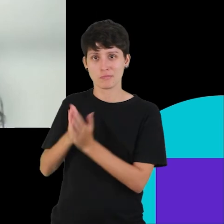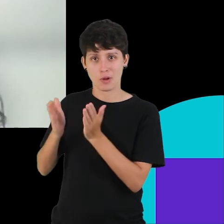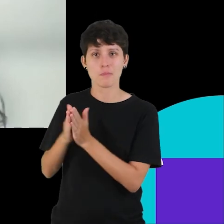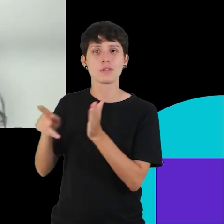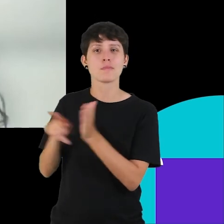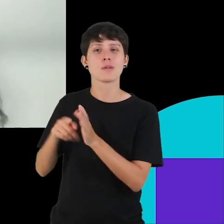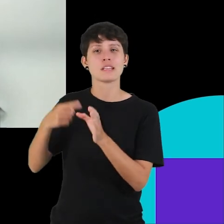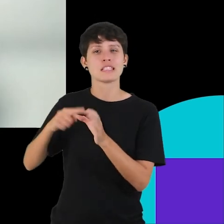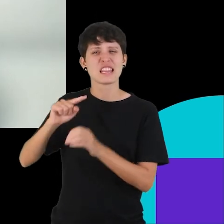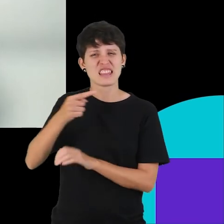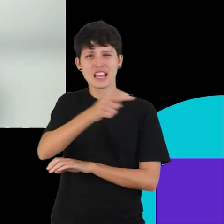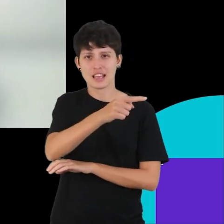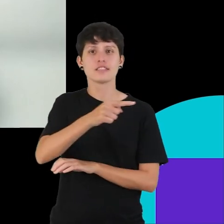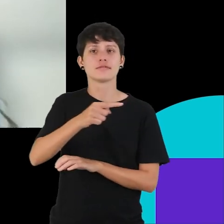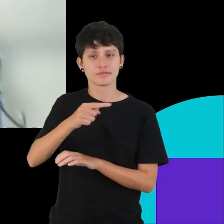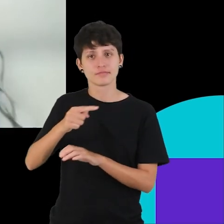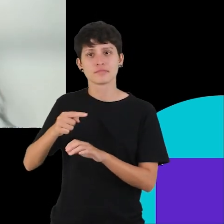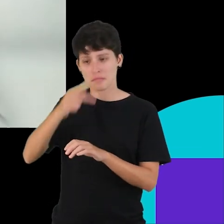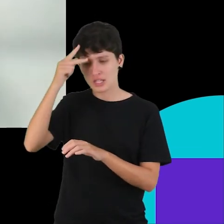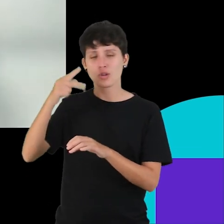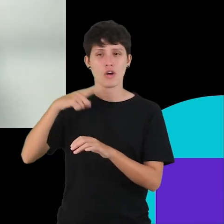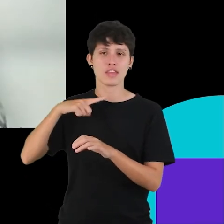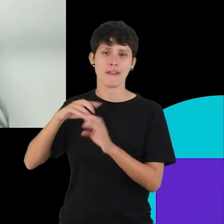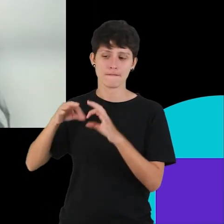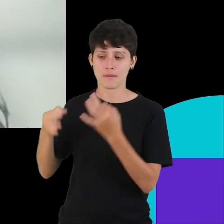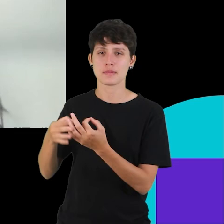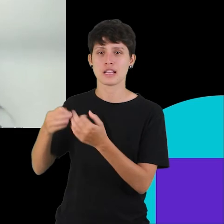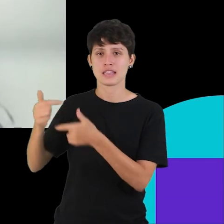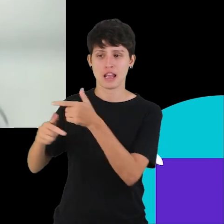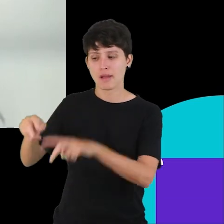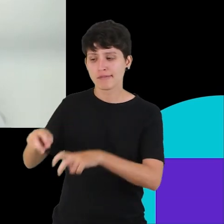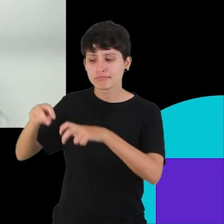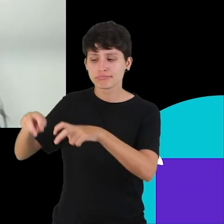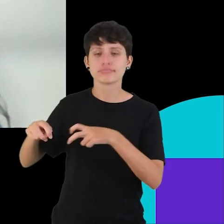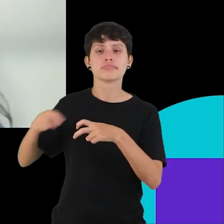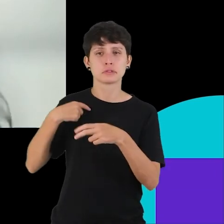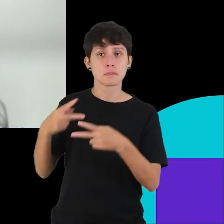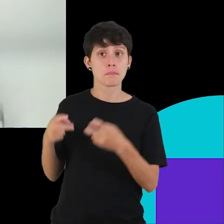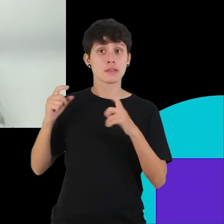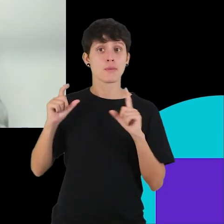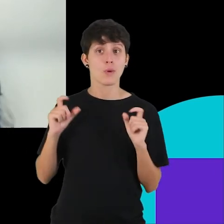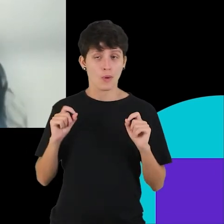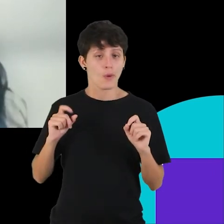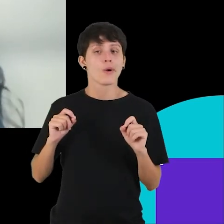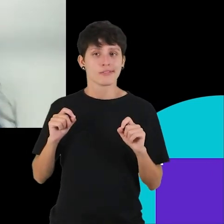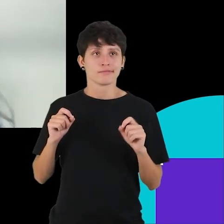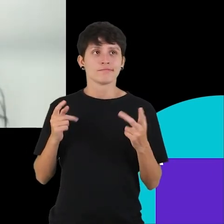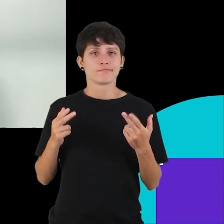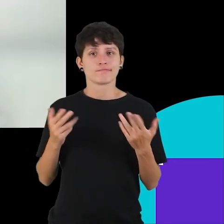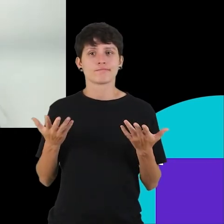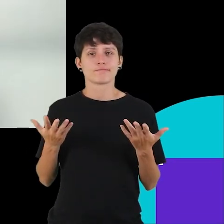muito complexo o que a gente está entrando agora, que é a área dos dados, né? A gente está se aventurando aí mergulhando nesse oceano aí